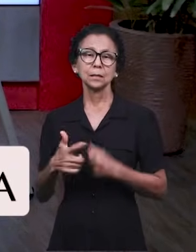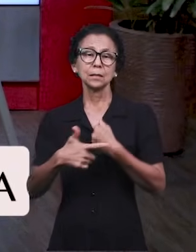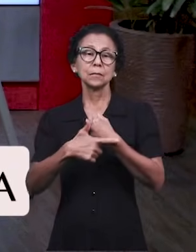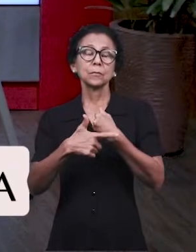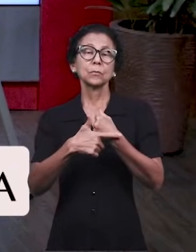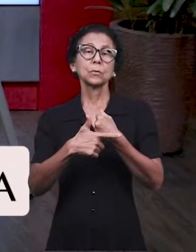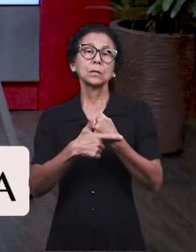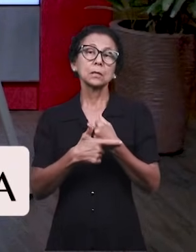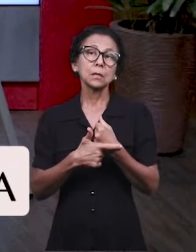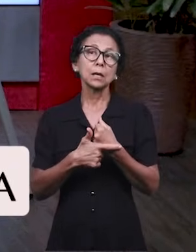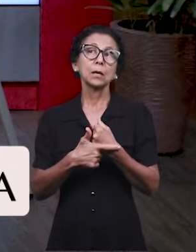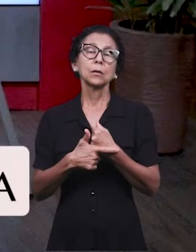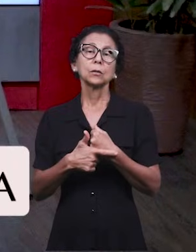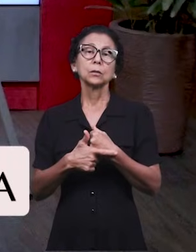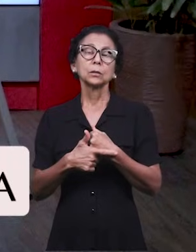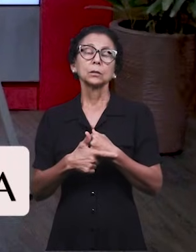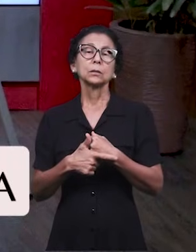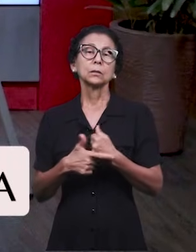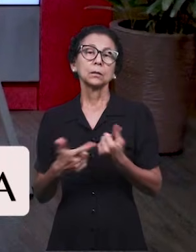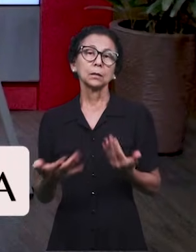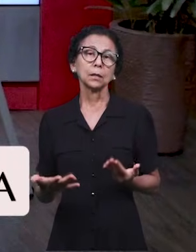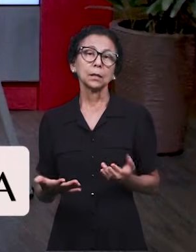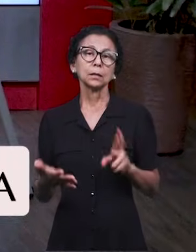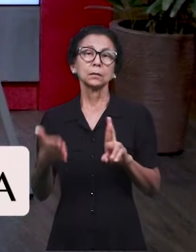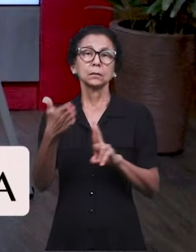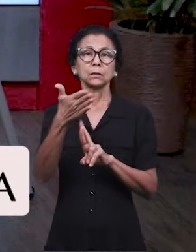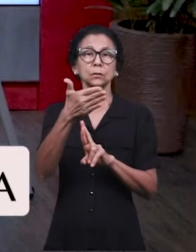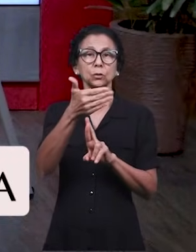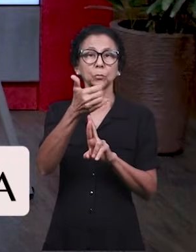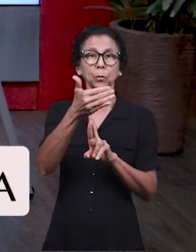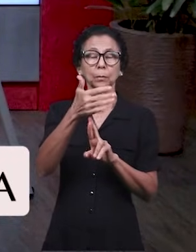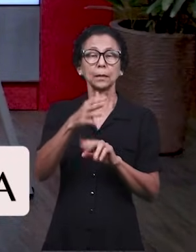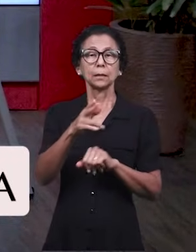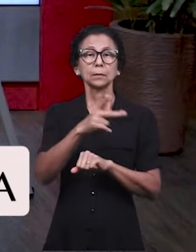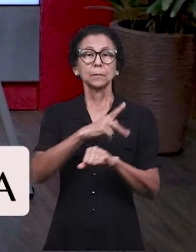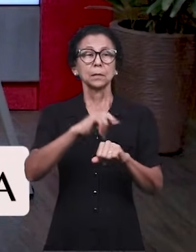como diplomata, inclusive fora do país,